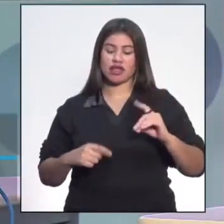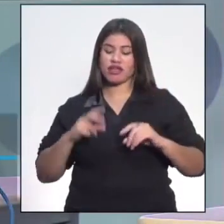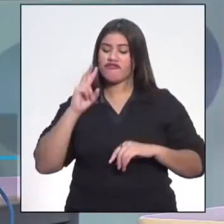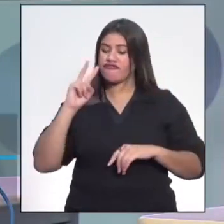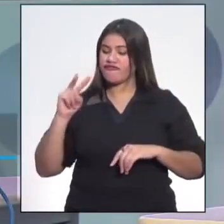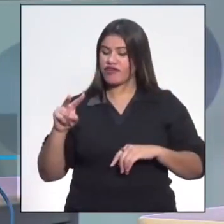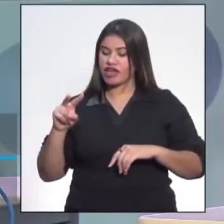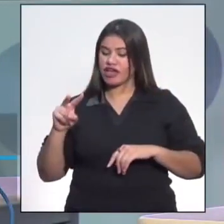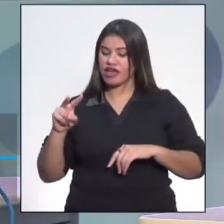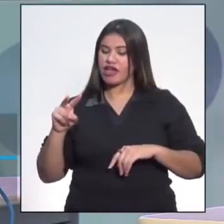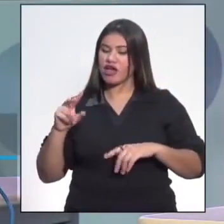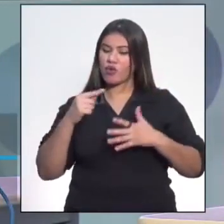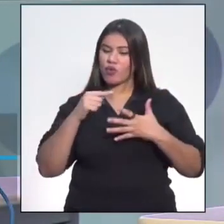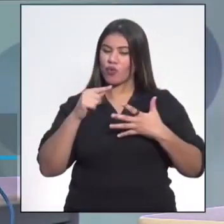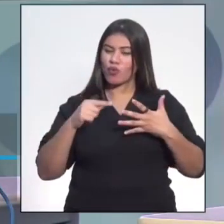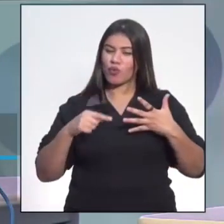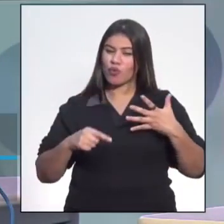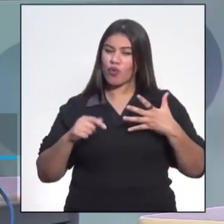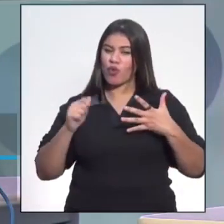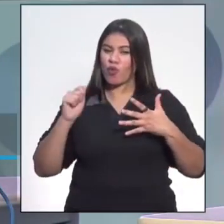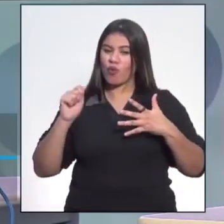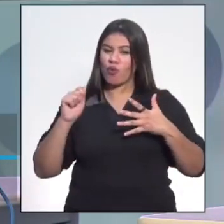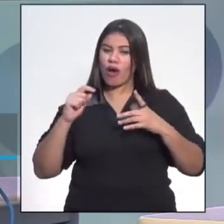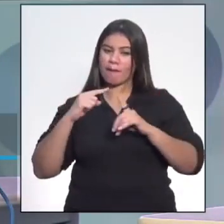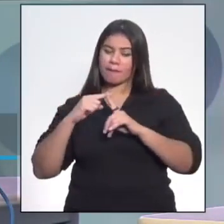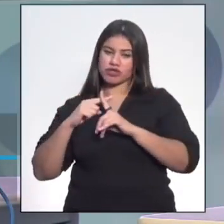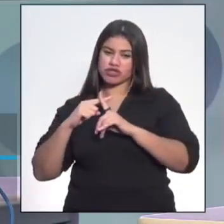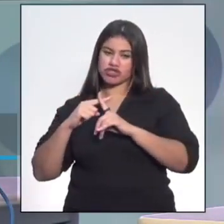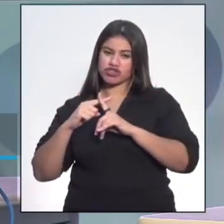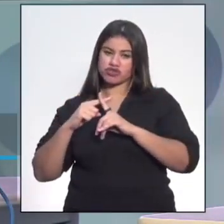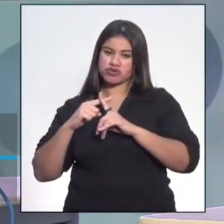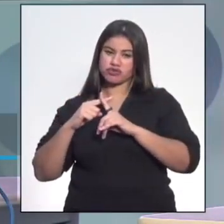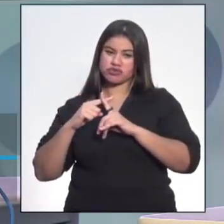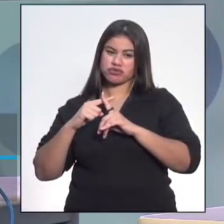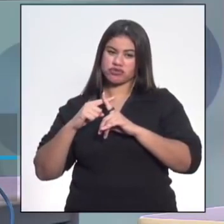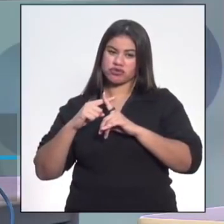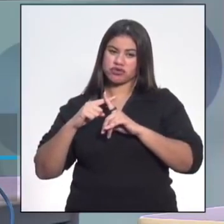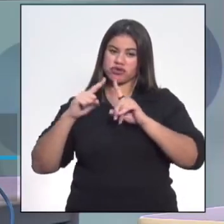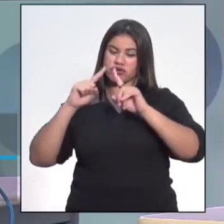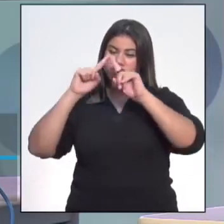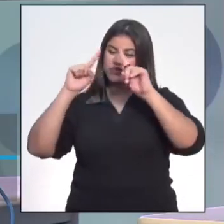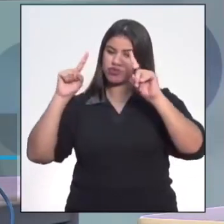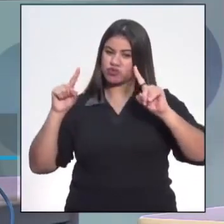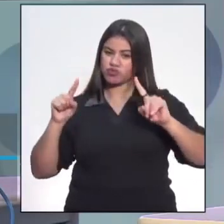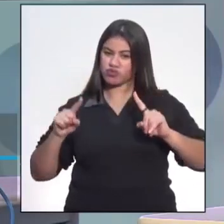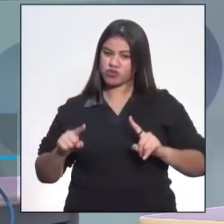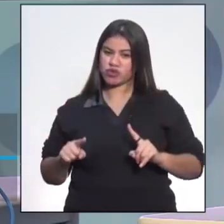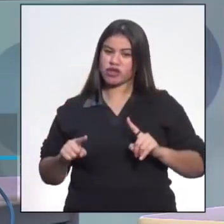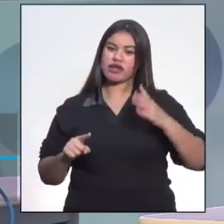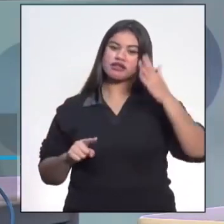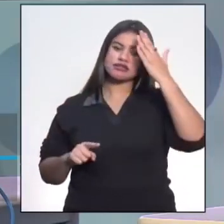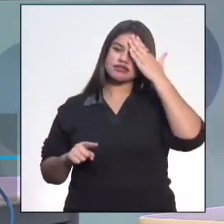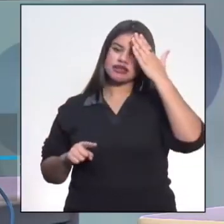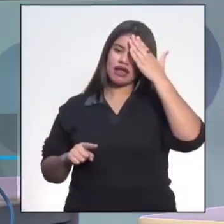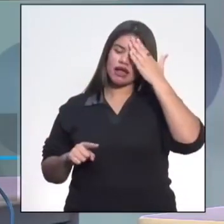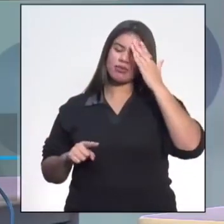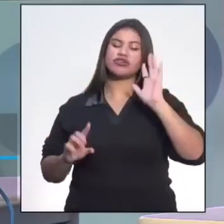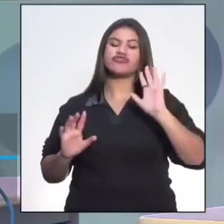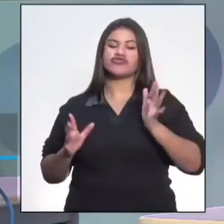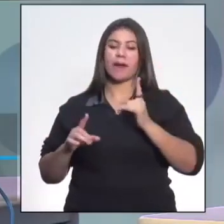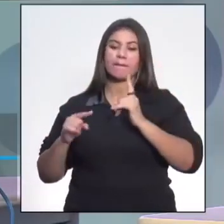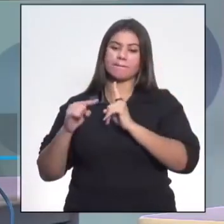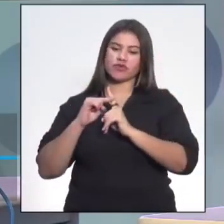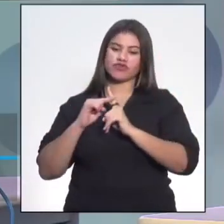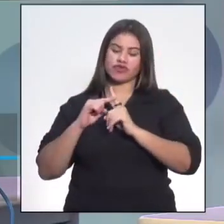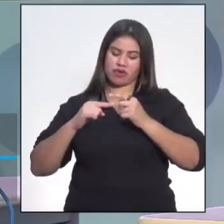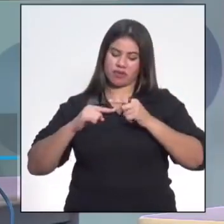na alternativa e vê que o A é positivo e a nossa concavidade estiver voltada para cima, a gente já sabe, ah, para cima o A é positivo,